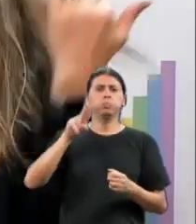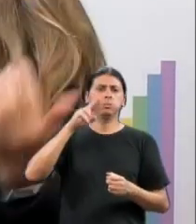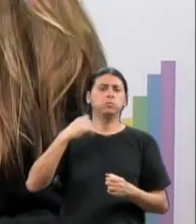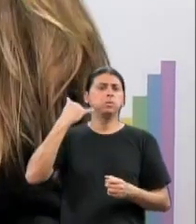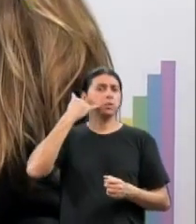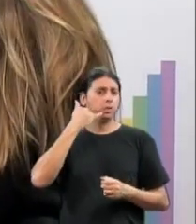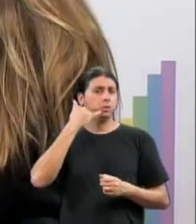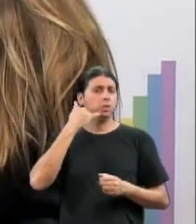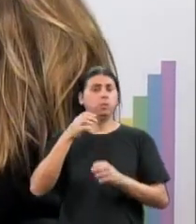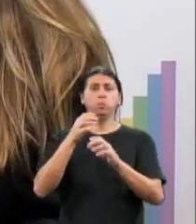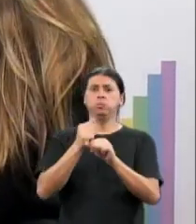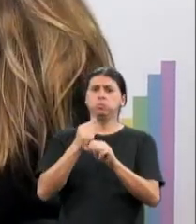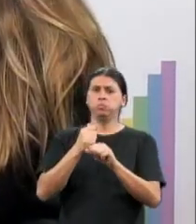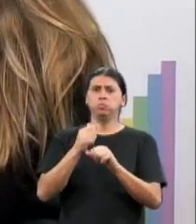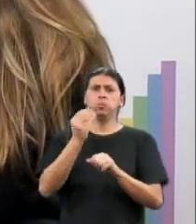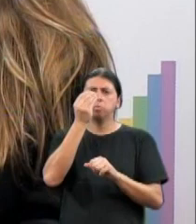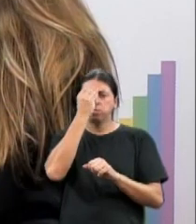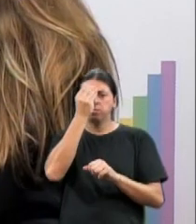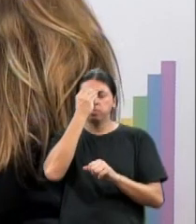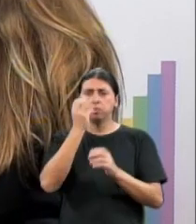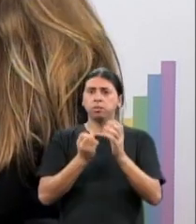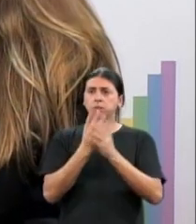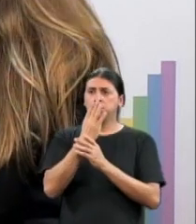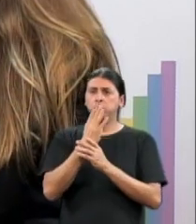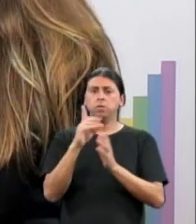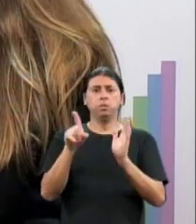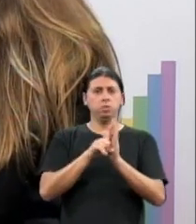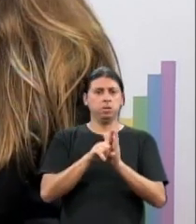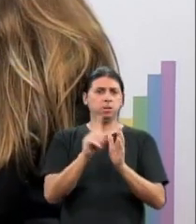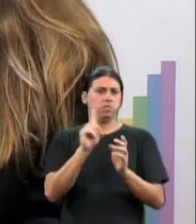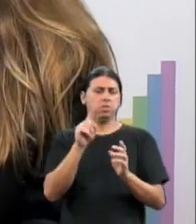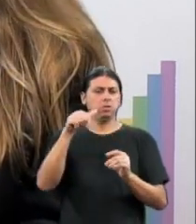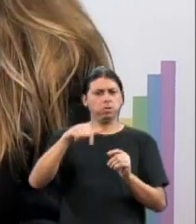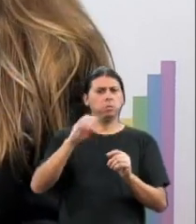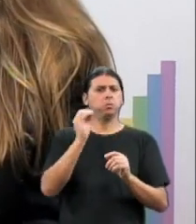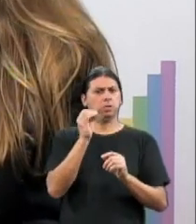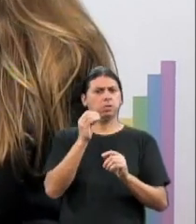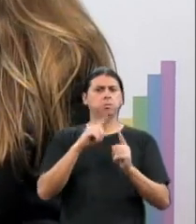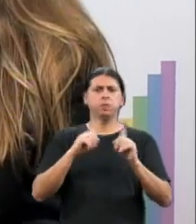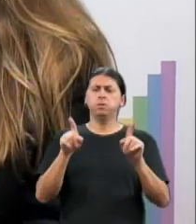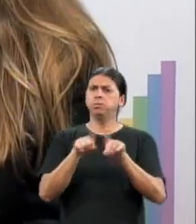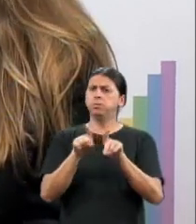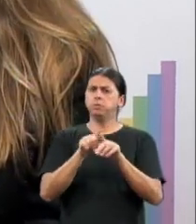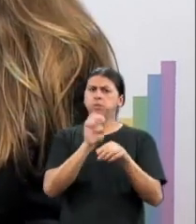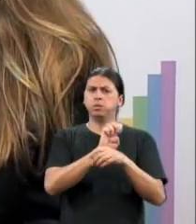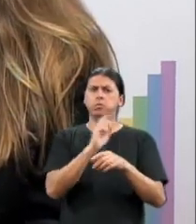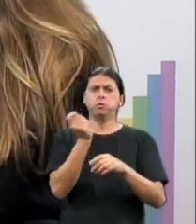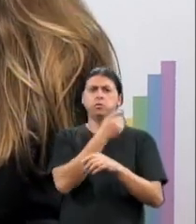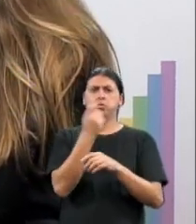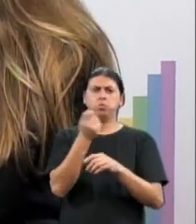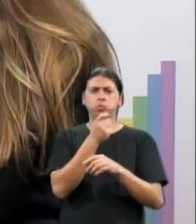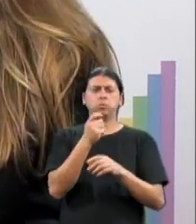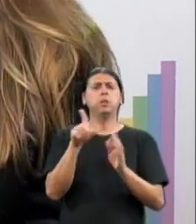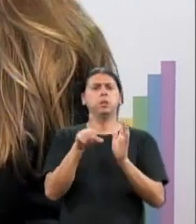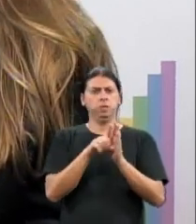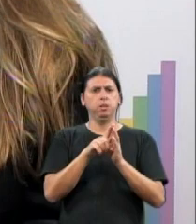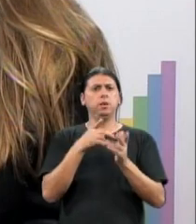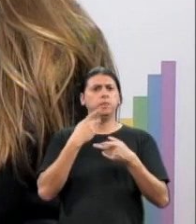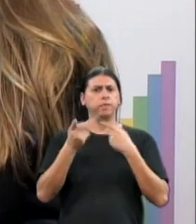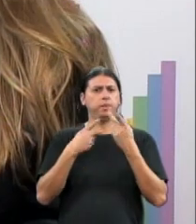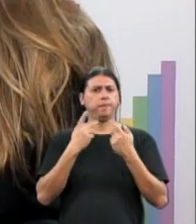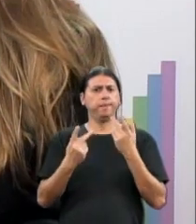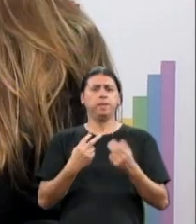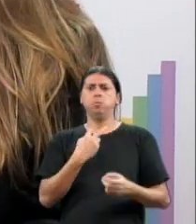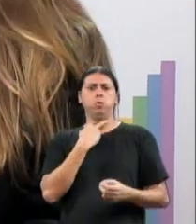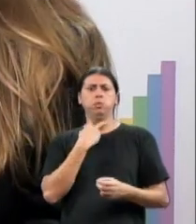no contexto que elas foram criadas, cada uma delas, não só de Porto Alegre, como também no estado do Rio Grande do Sul, elas falavam que não